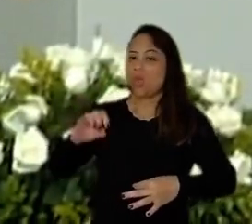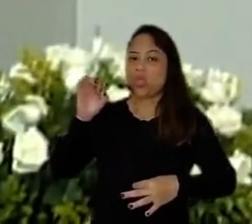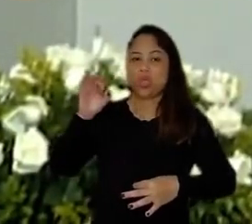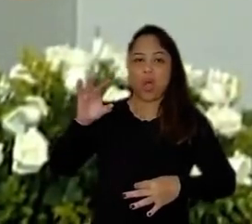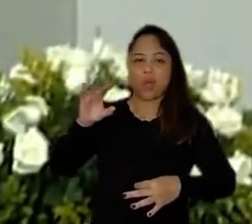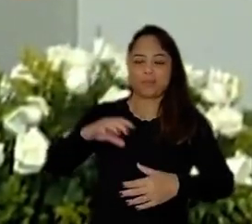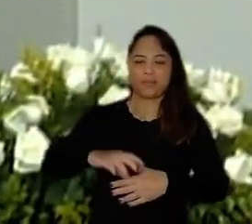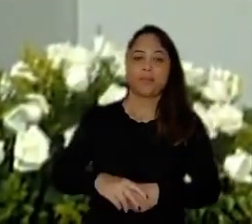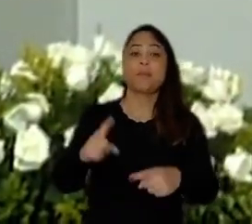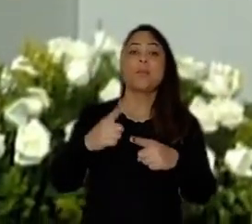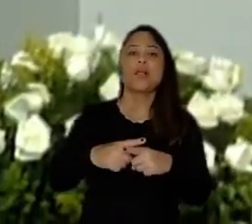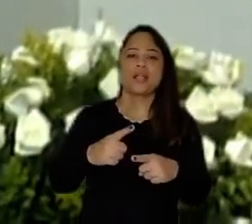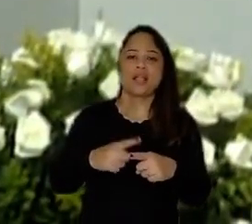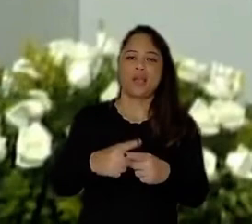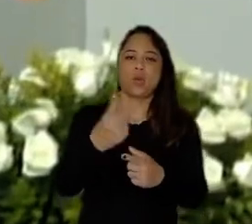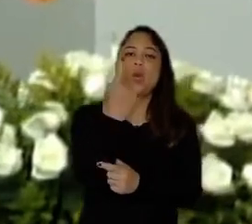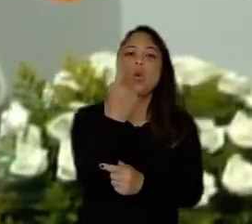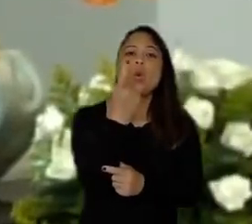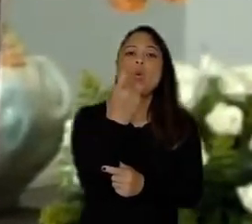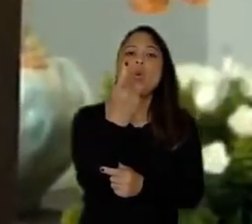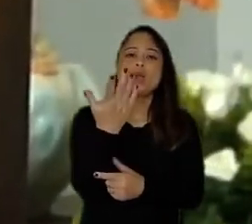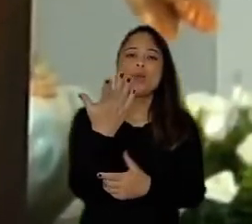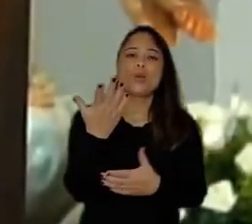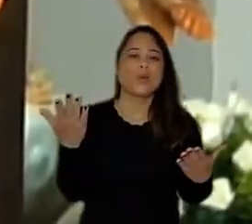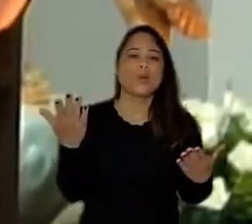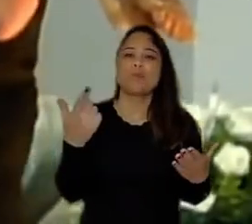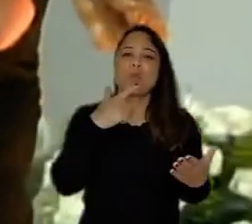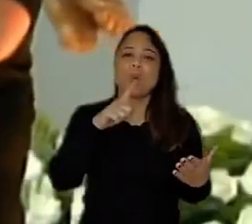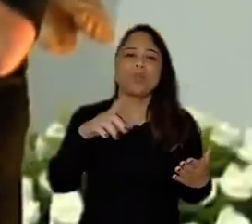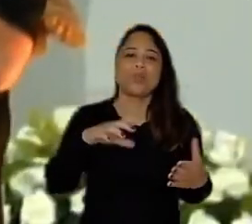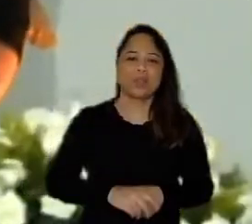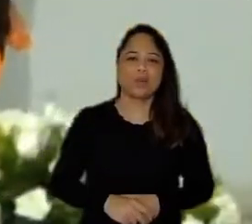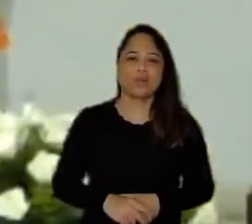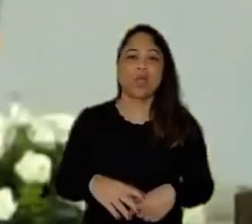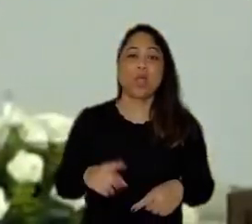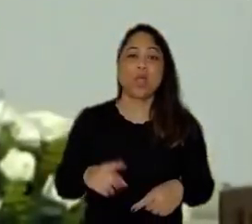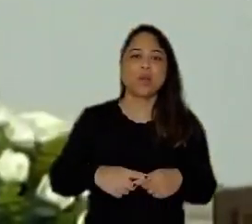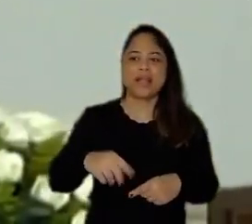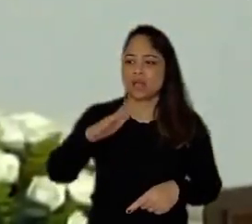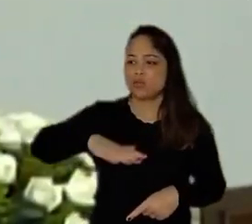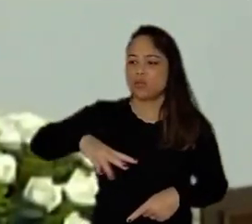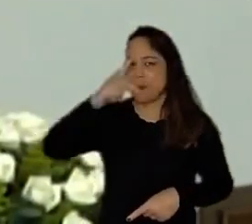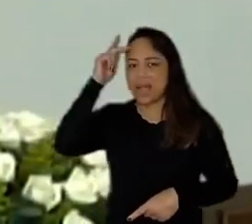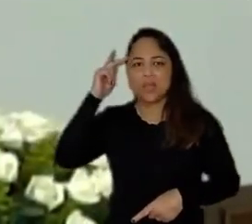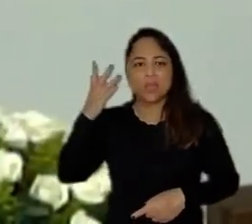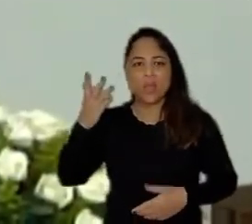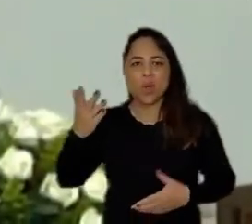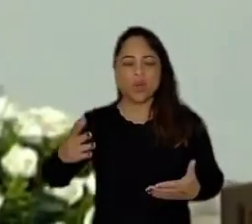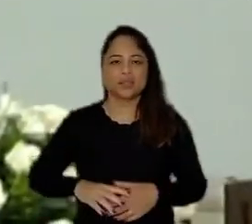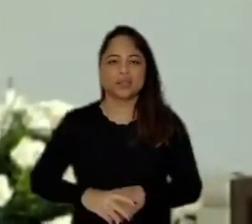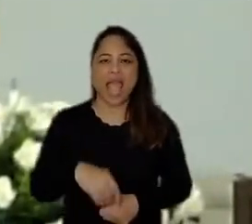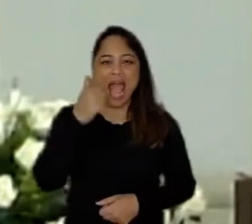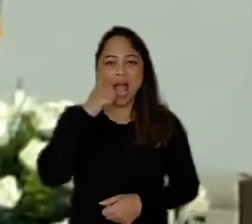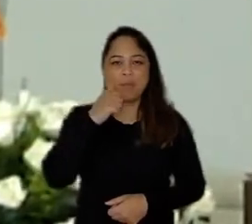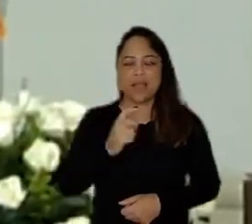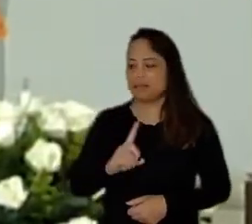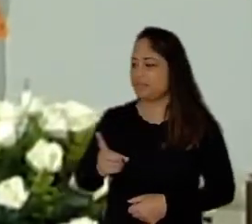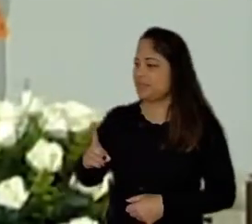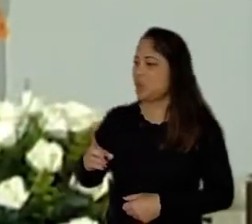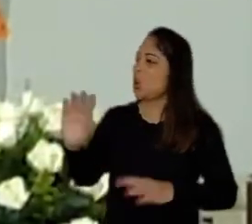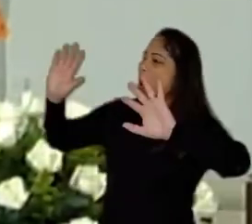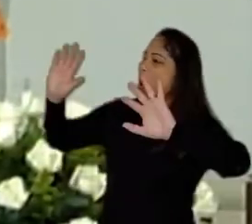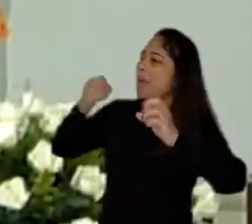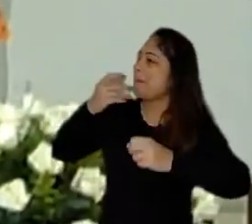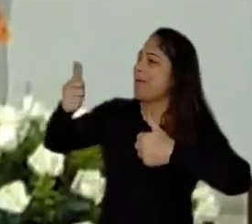chegar. Ou você acha que ela chegou e falou: ô pessoal, bom dia, tudo bem? Tenham medo não, vocês estão vendo só o meu zóio porque eu